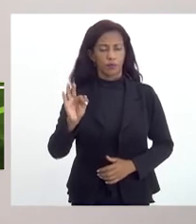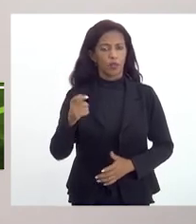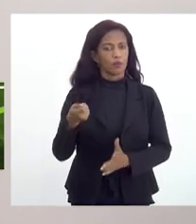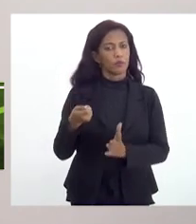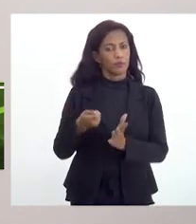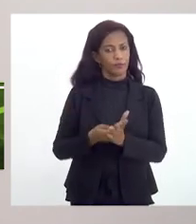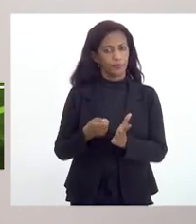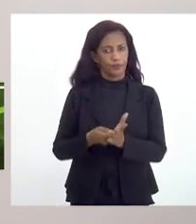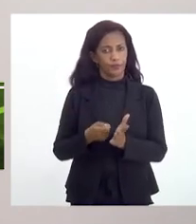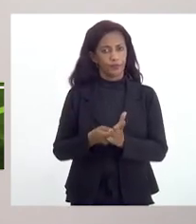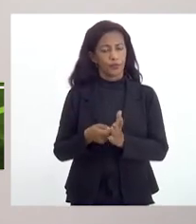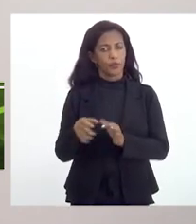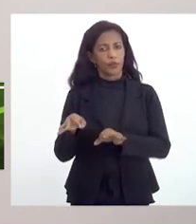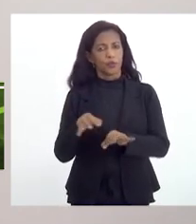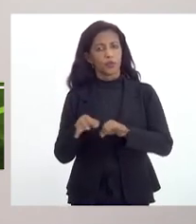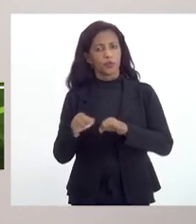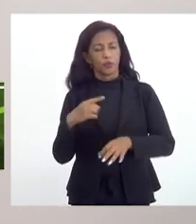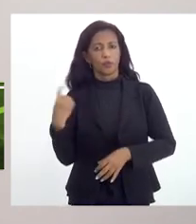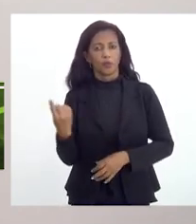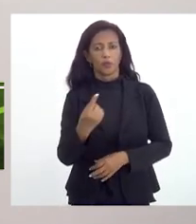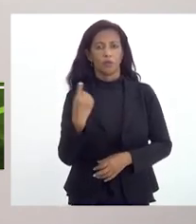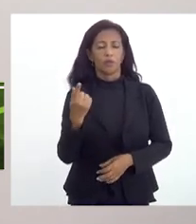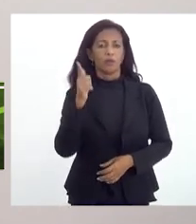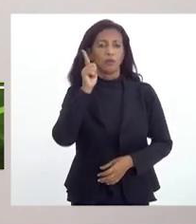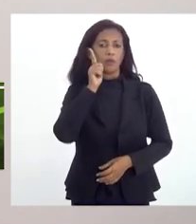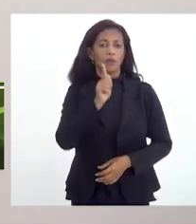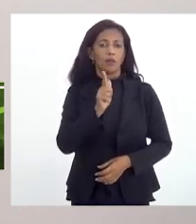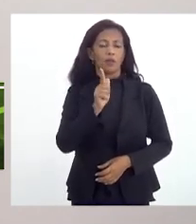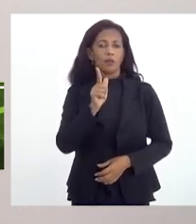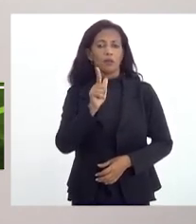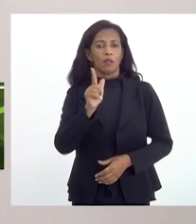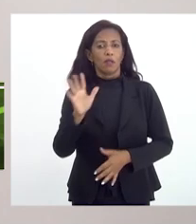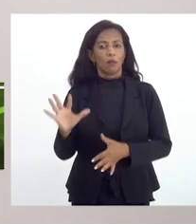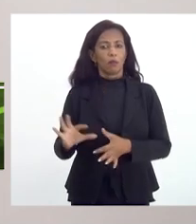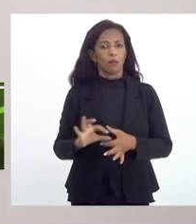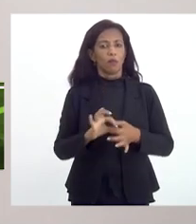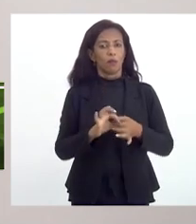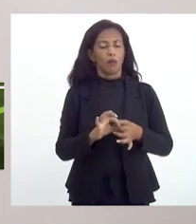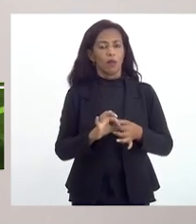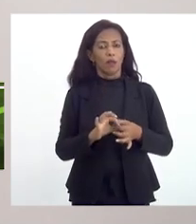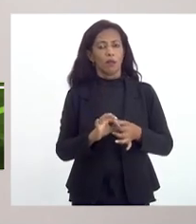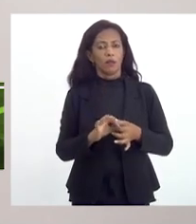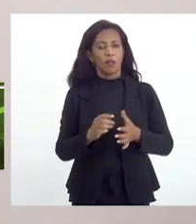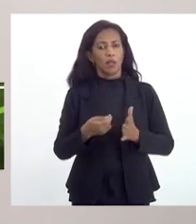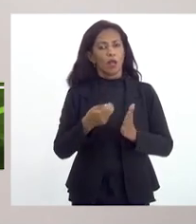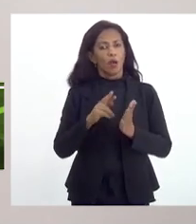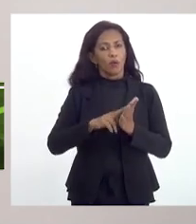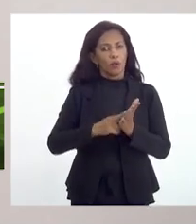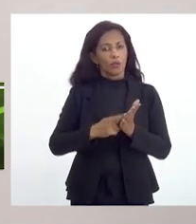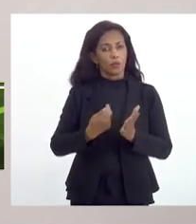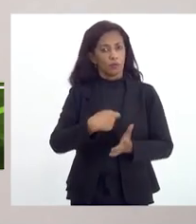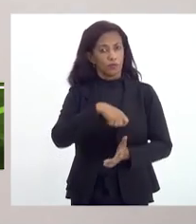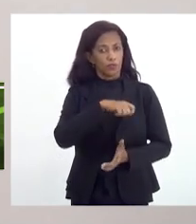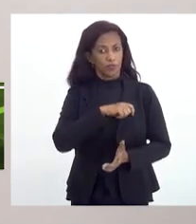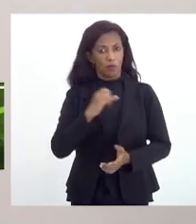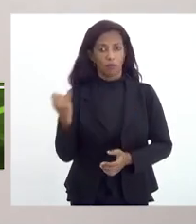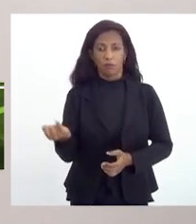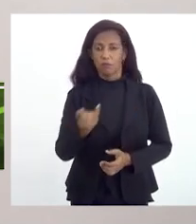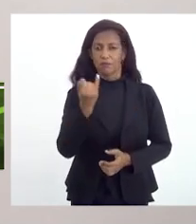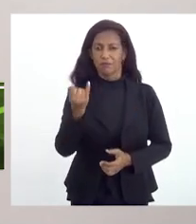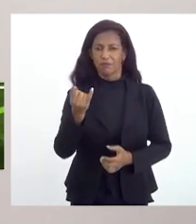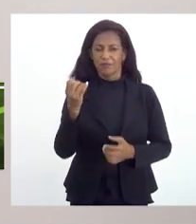determina de forma que nós consigamos aderir ao regime de recuperação fiscal. Isso é importantíssimo frisar,